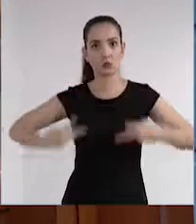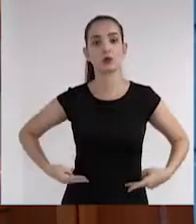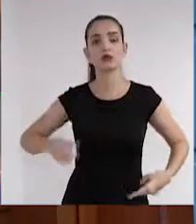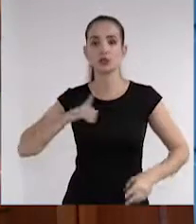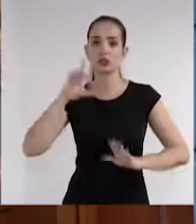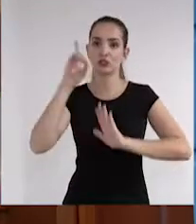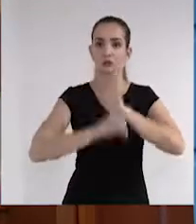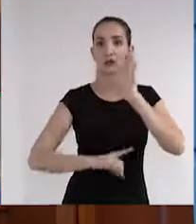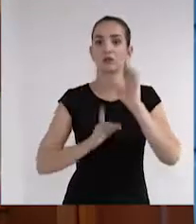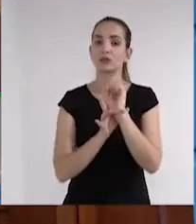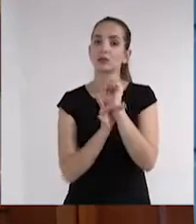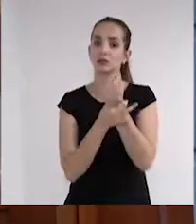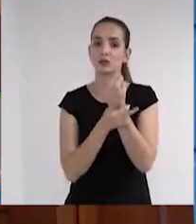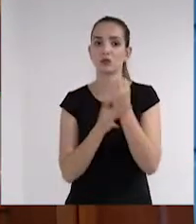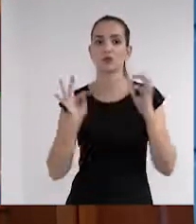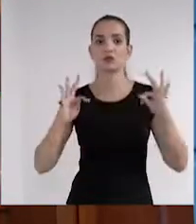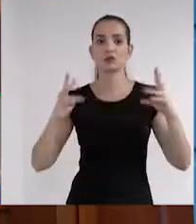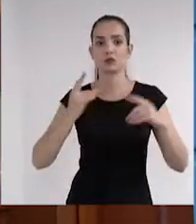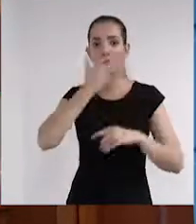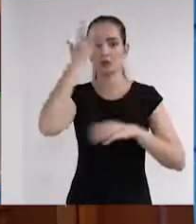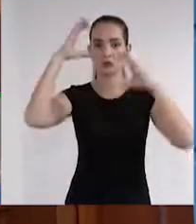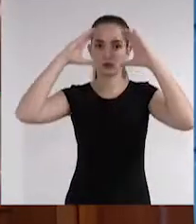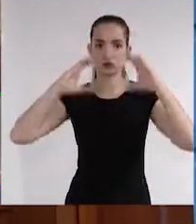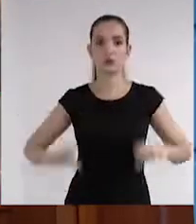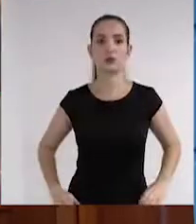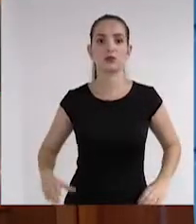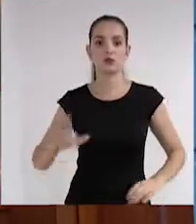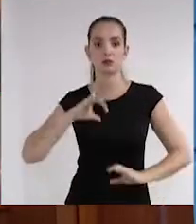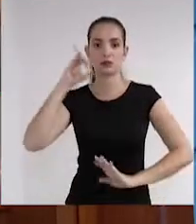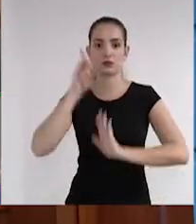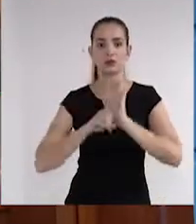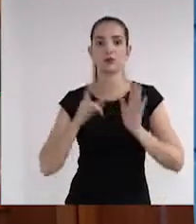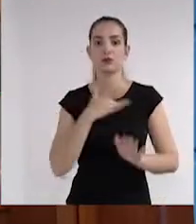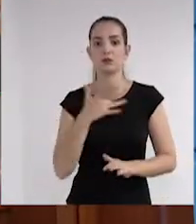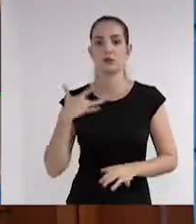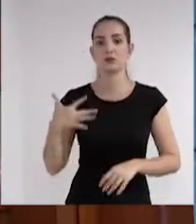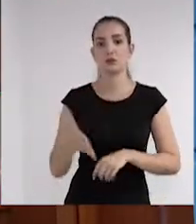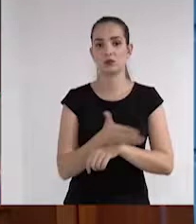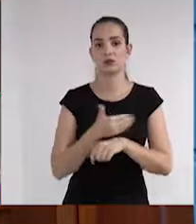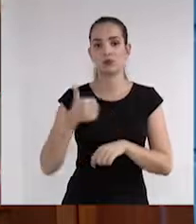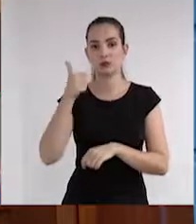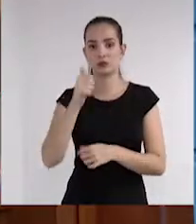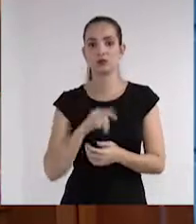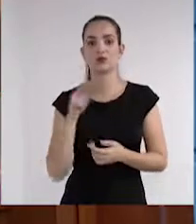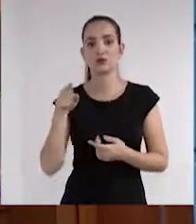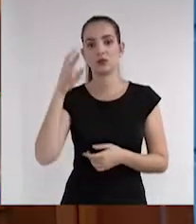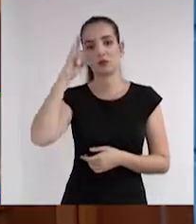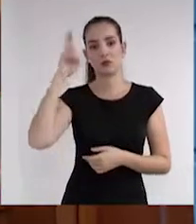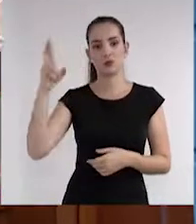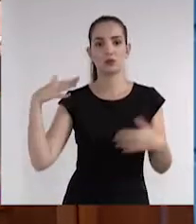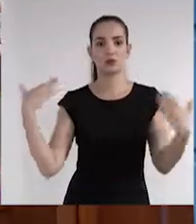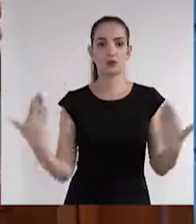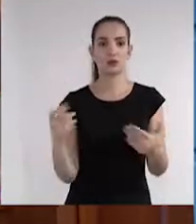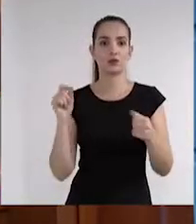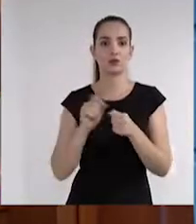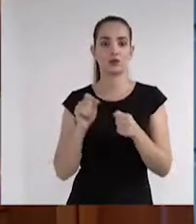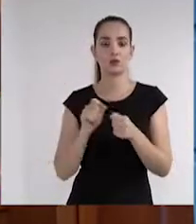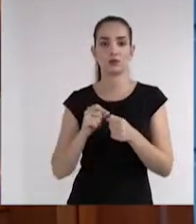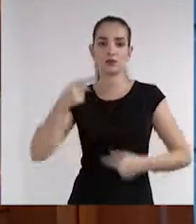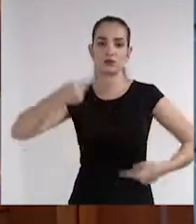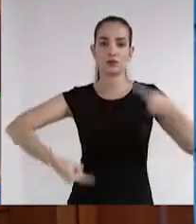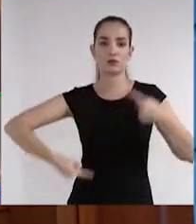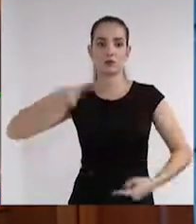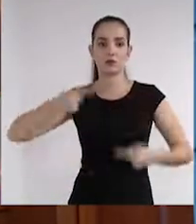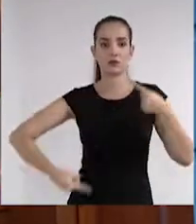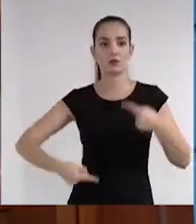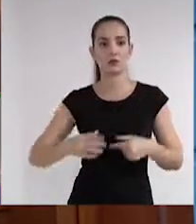que todo cidadão tem direito à saúde de qualidade. E aí vem Vossa Excelência aqui e faz um debate como